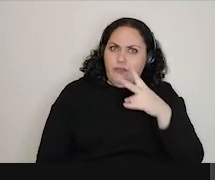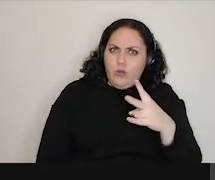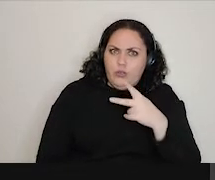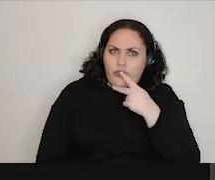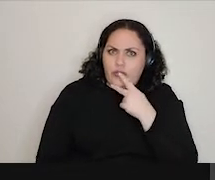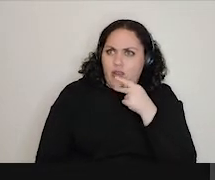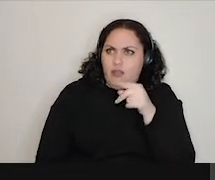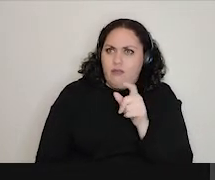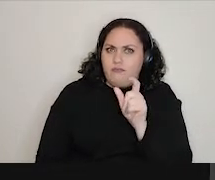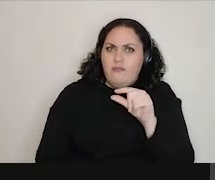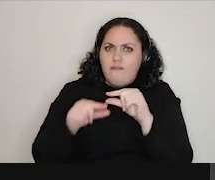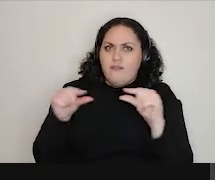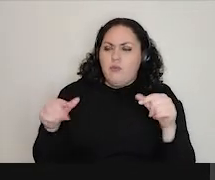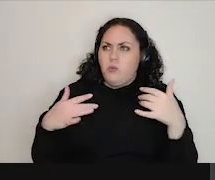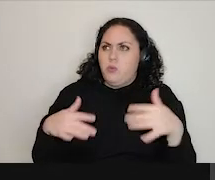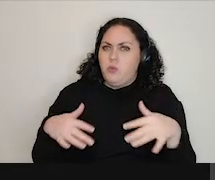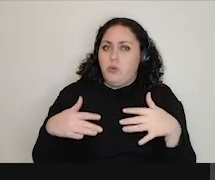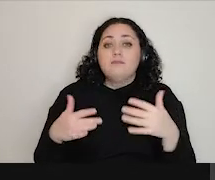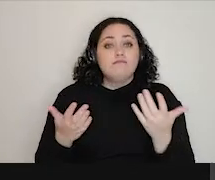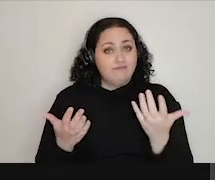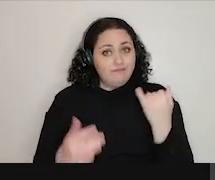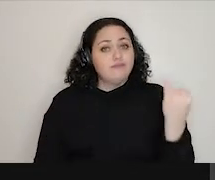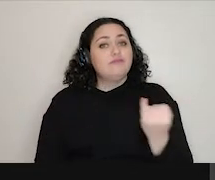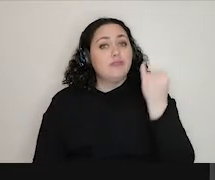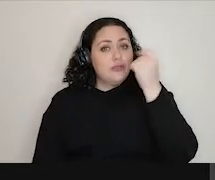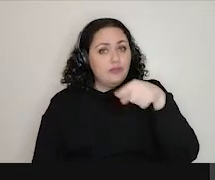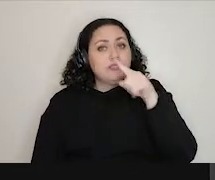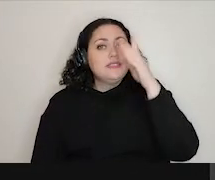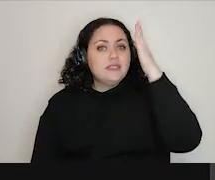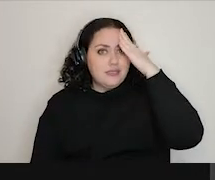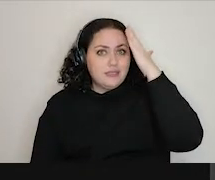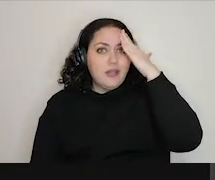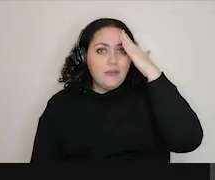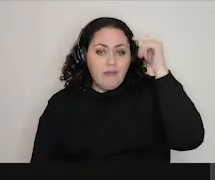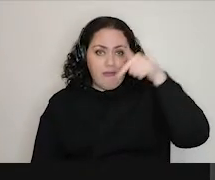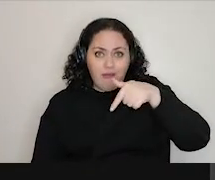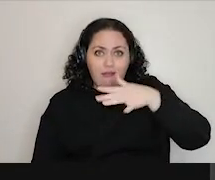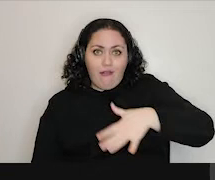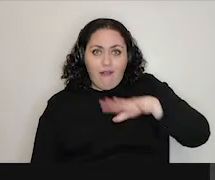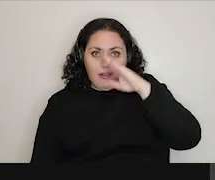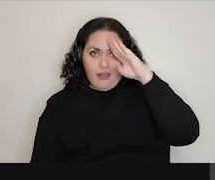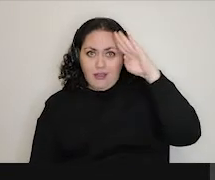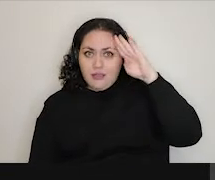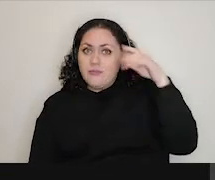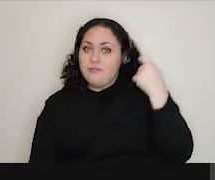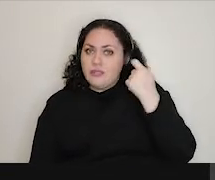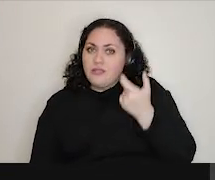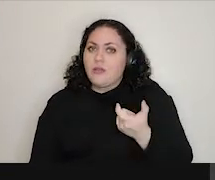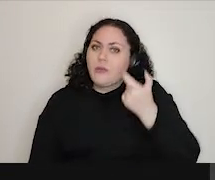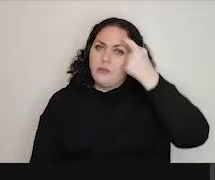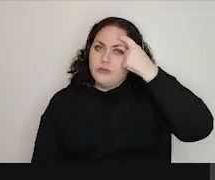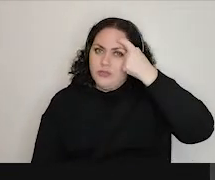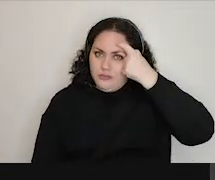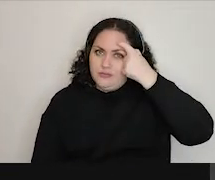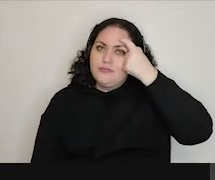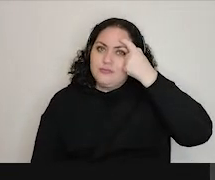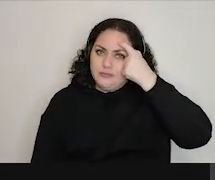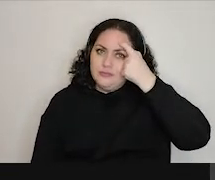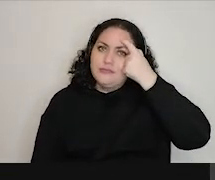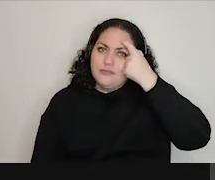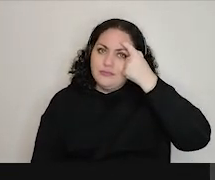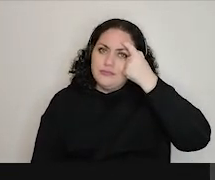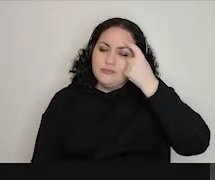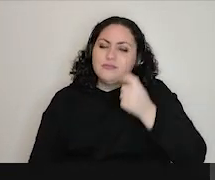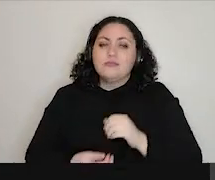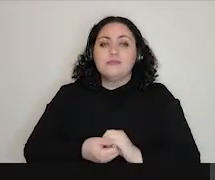desgraçada. Nossa, Thiago, que forte, né? Ler isso, que forte saber que isso existe. Mas é importante que aqui no meio